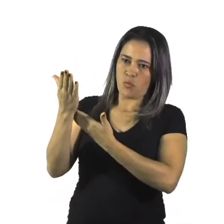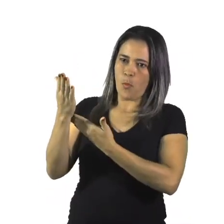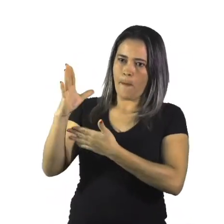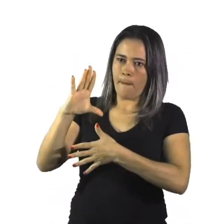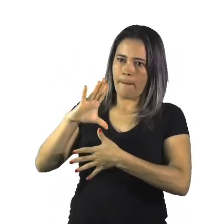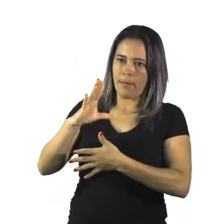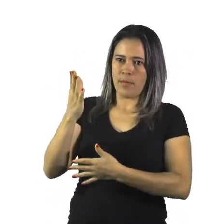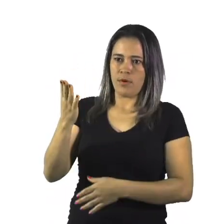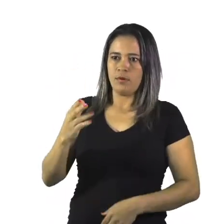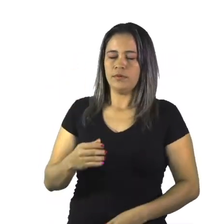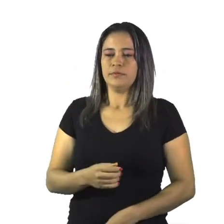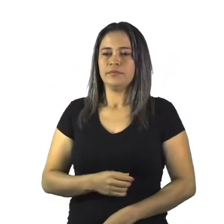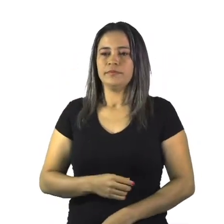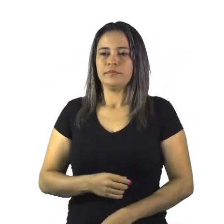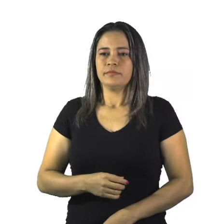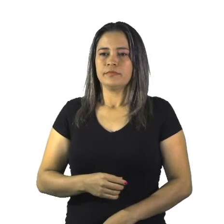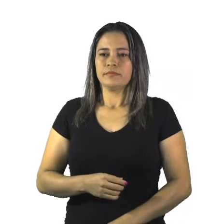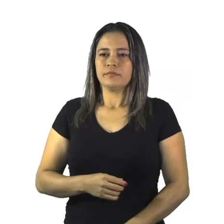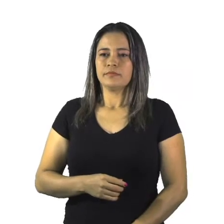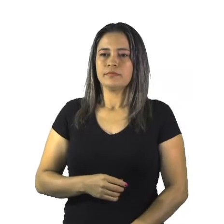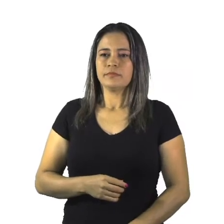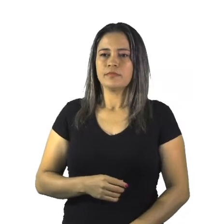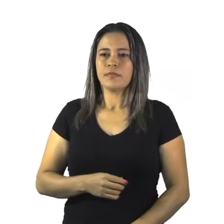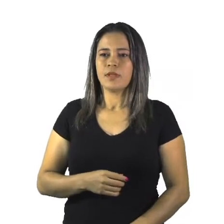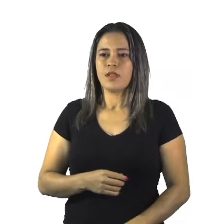O sentido pode ser no sentido